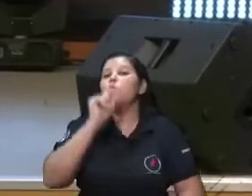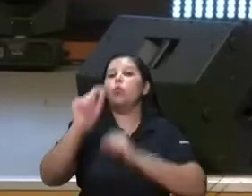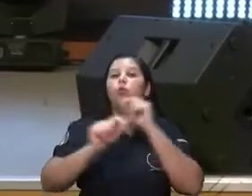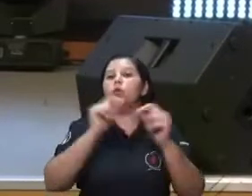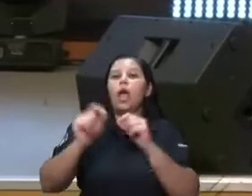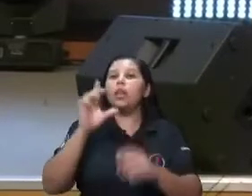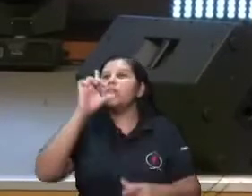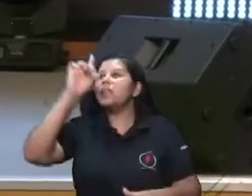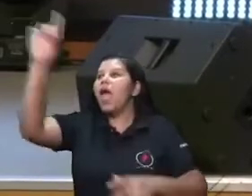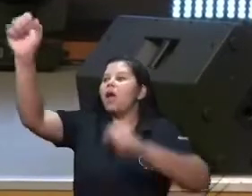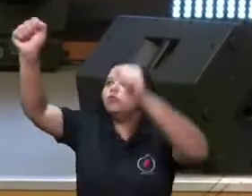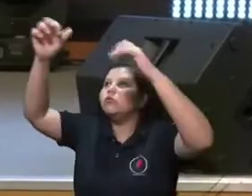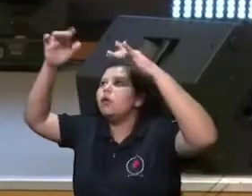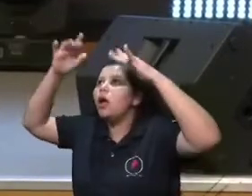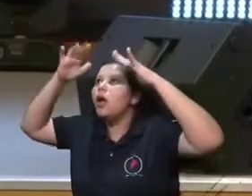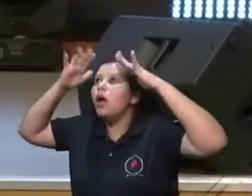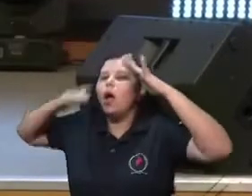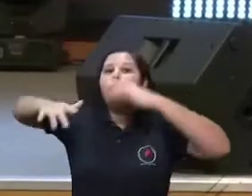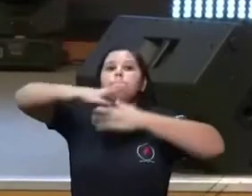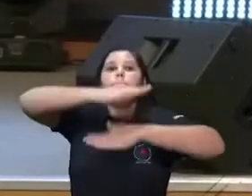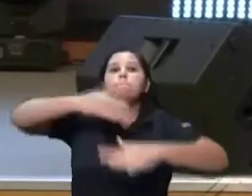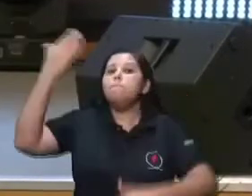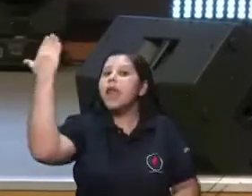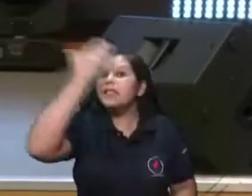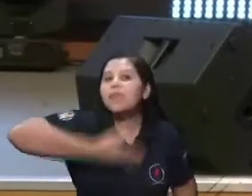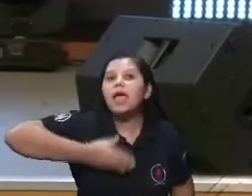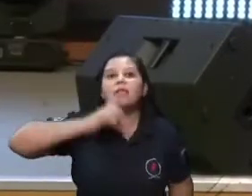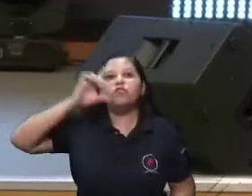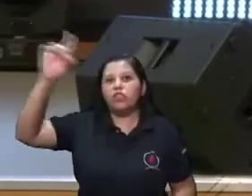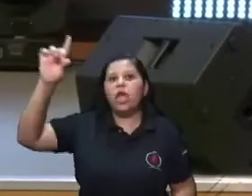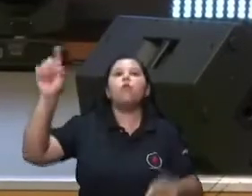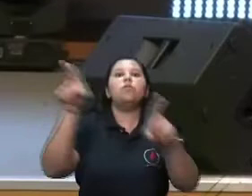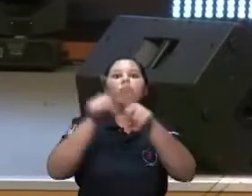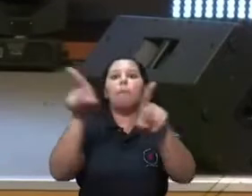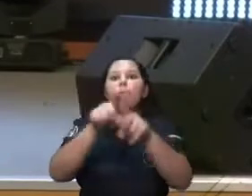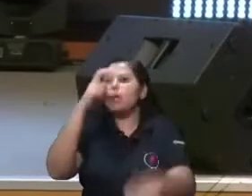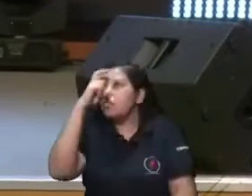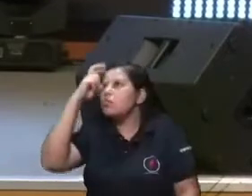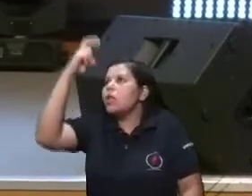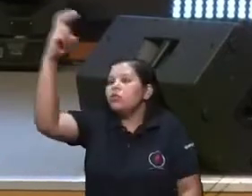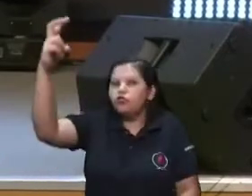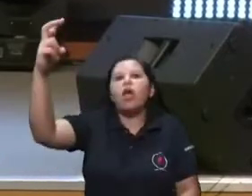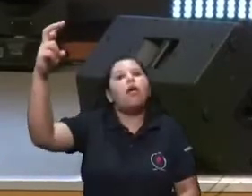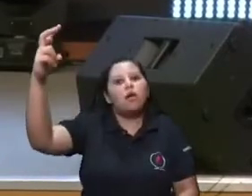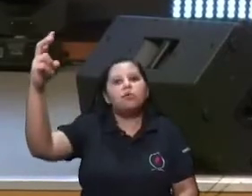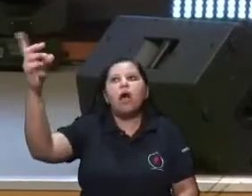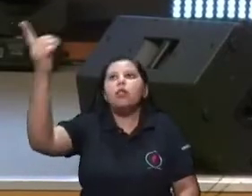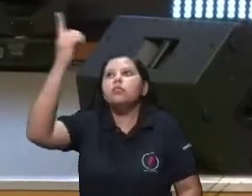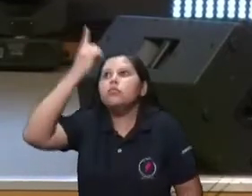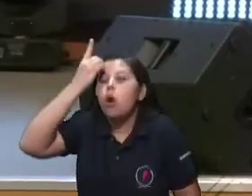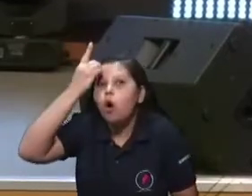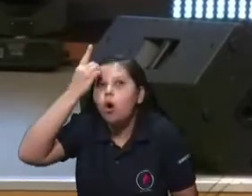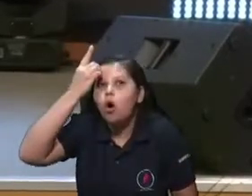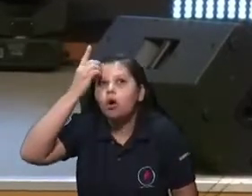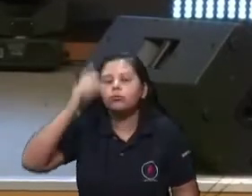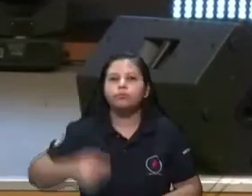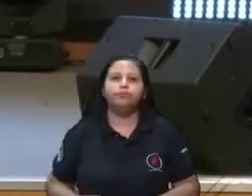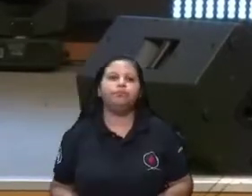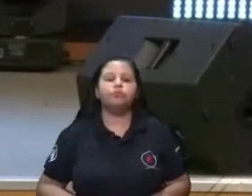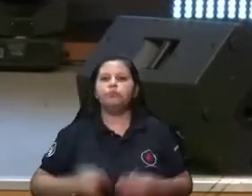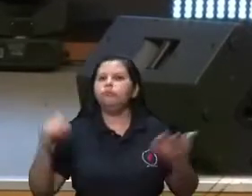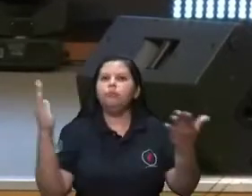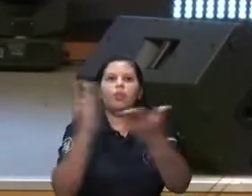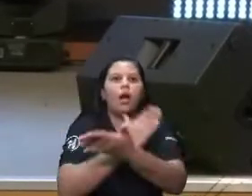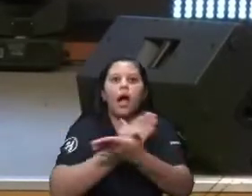espiritualidade, antes de serem ricos em intelectualidade. Alguns estão desaparecendo dos